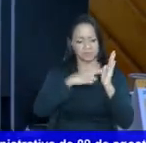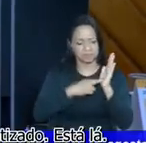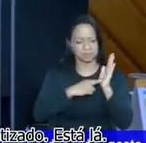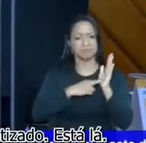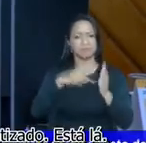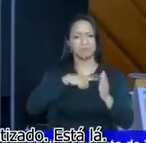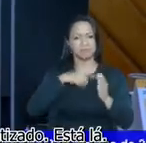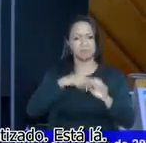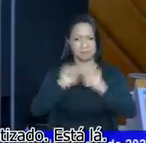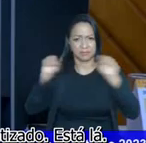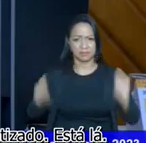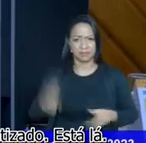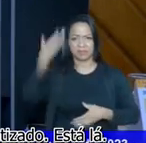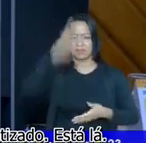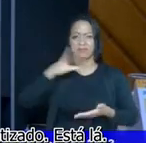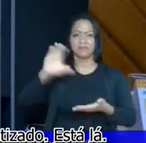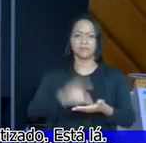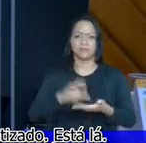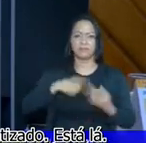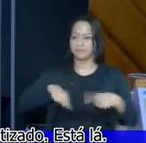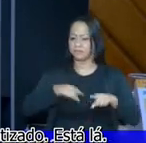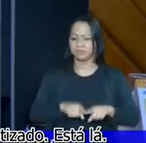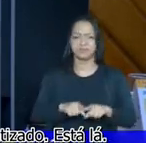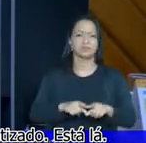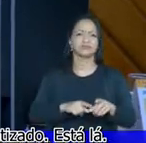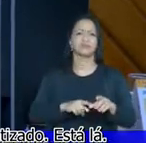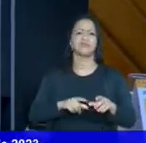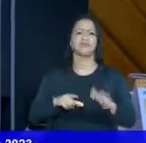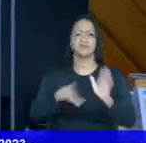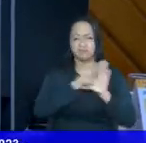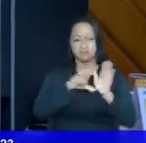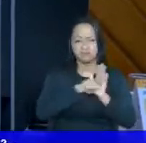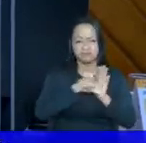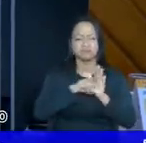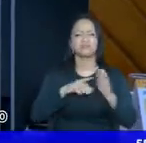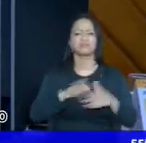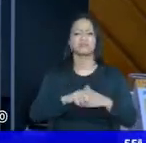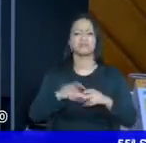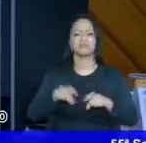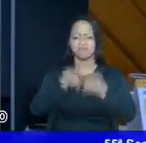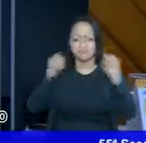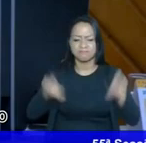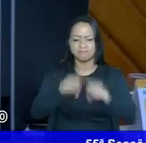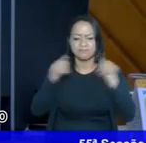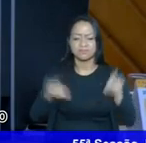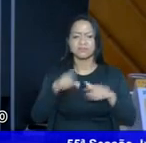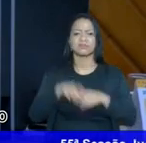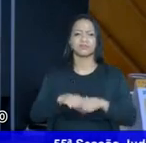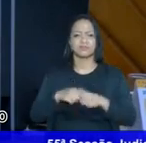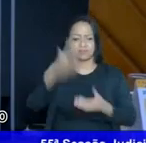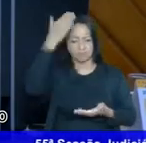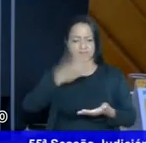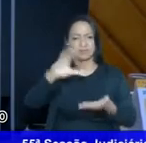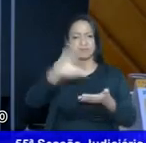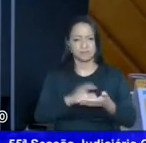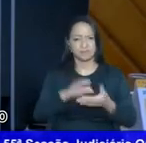e que está no sistema de prestação de contas. Então, é tudo informatizado, está lá. O PJE puxa esses dados do sistema de prestação de contas e